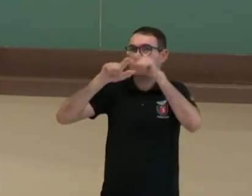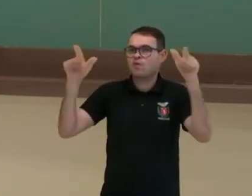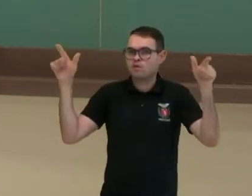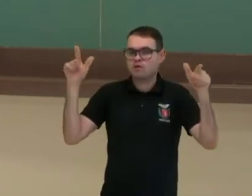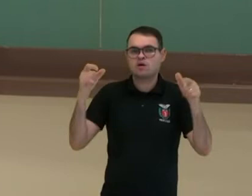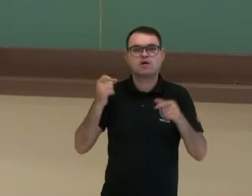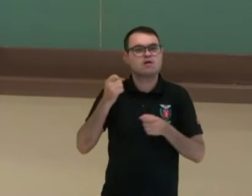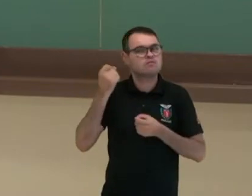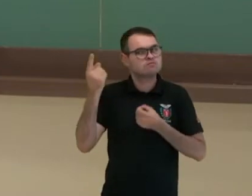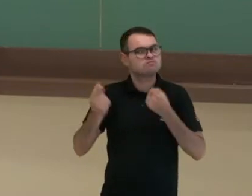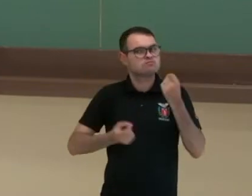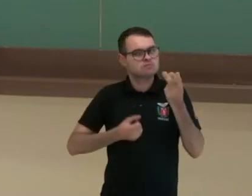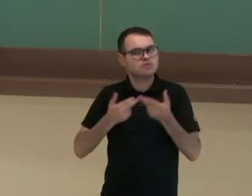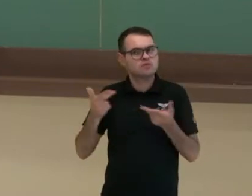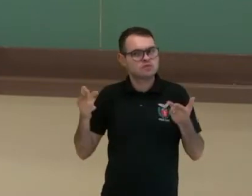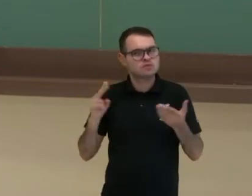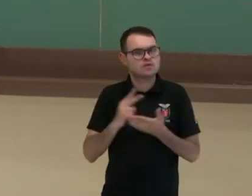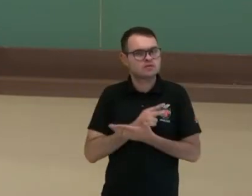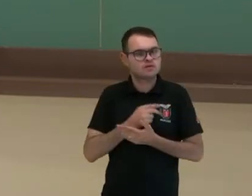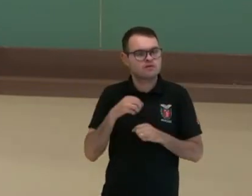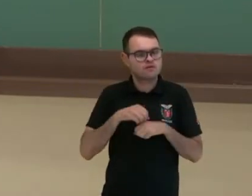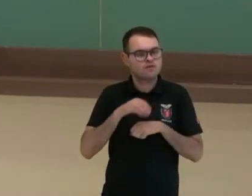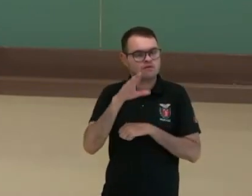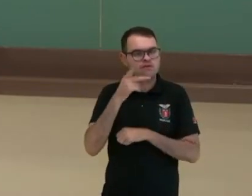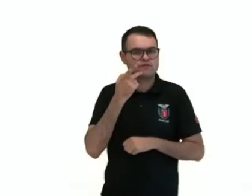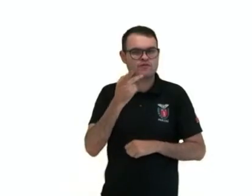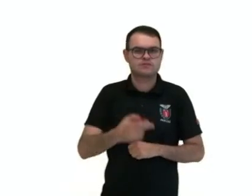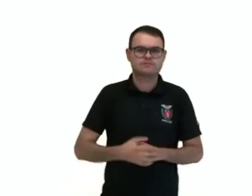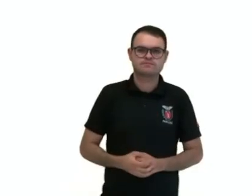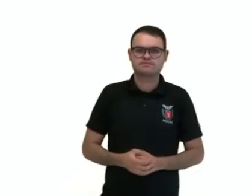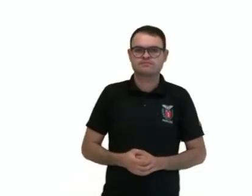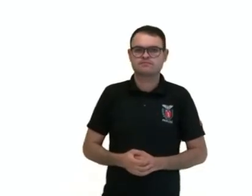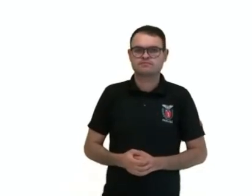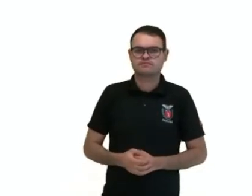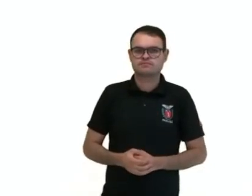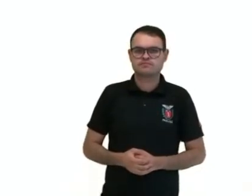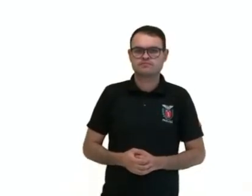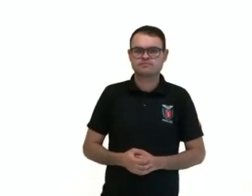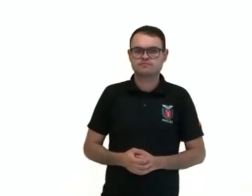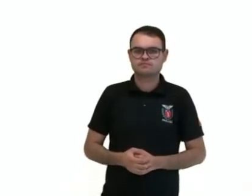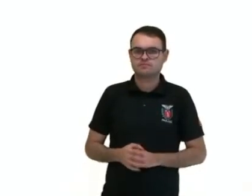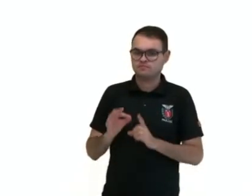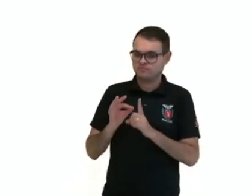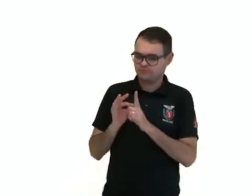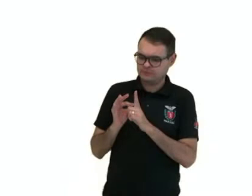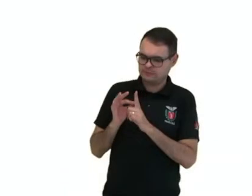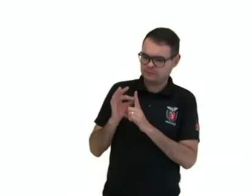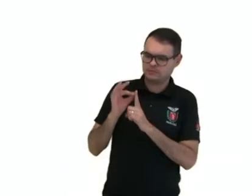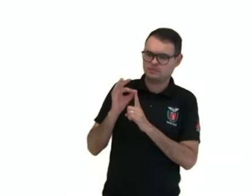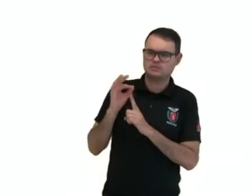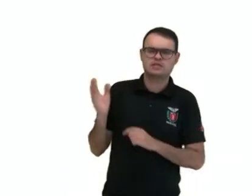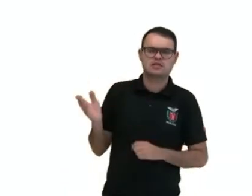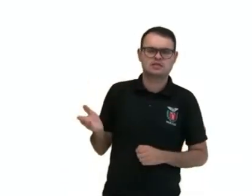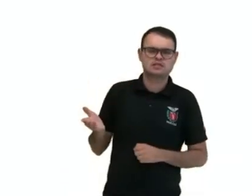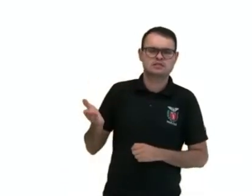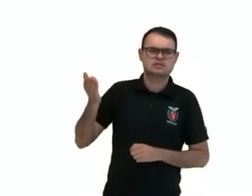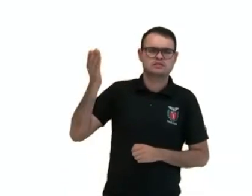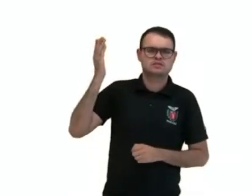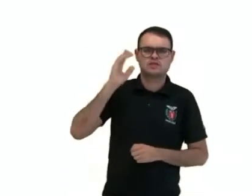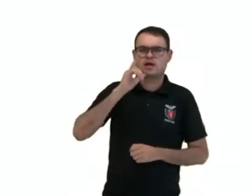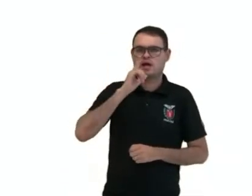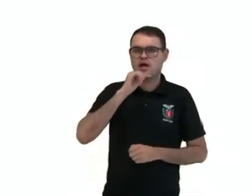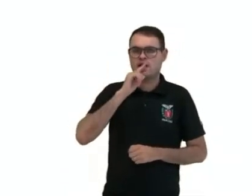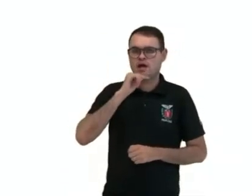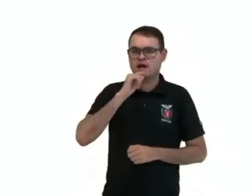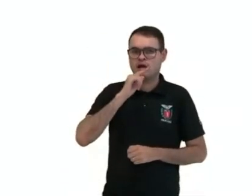alguma coisa ia acontecer. Eu vou contar para você. Com a alta temperatura, a água que estava